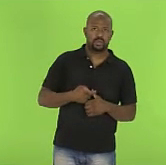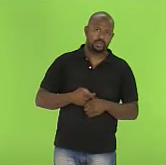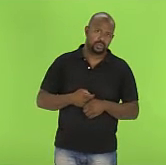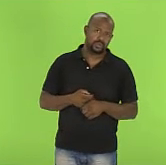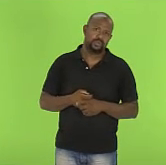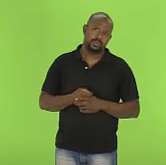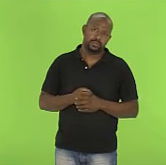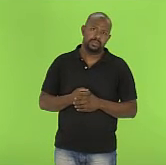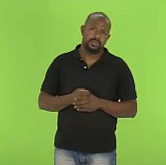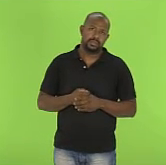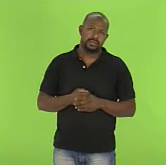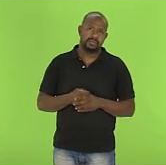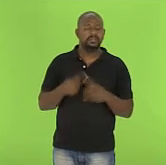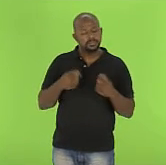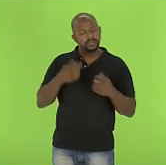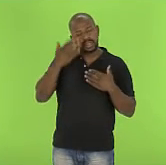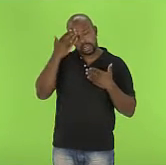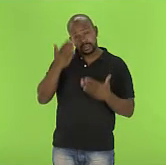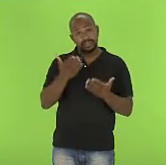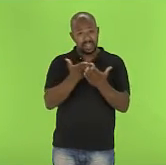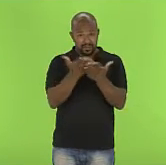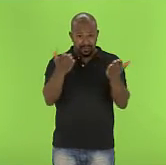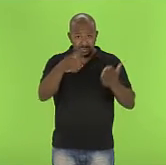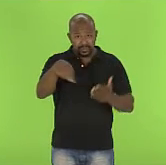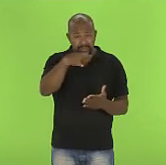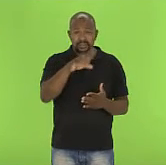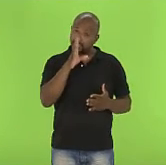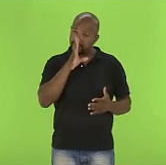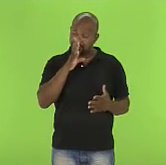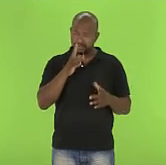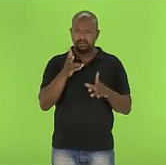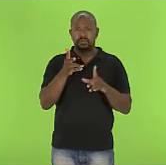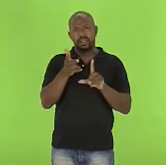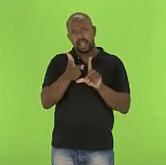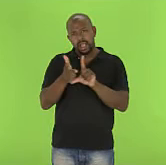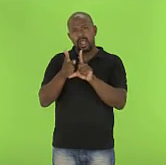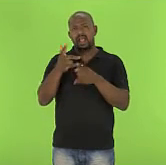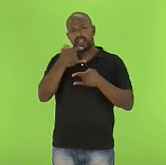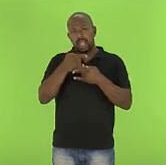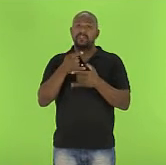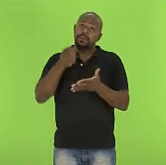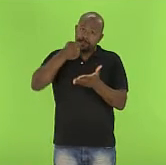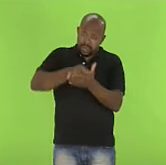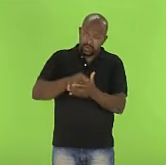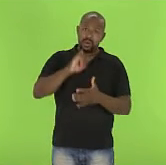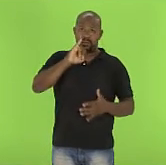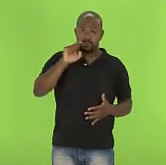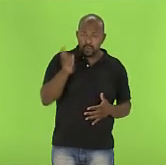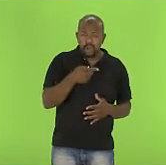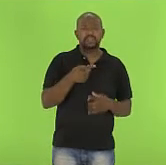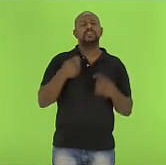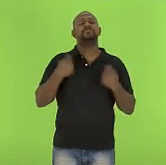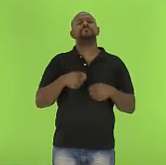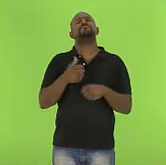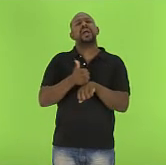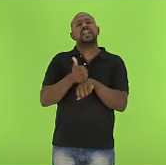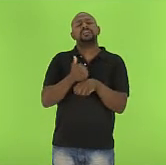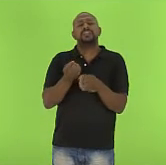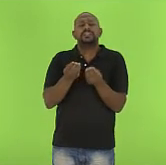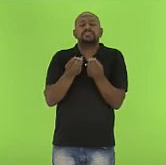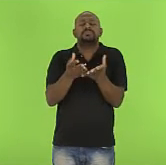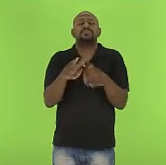imposto. Então a gente tem que agradecer a vocês que estão assistindo a live, que pagaram impostos e que